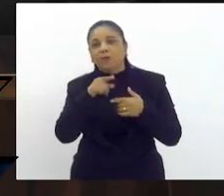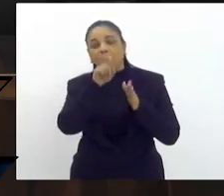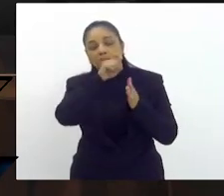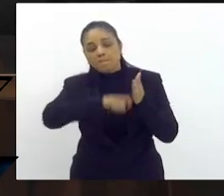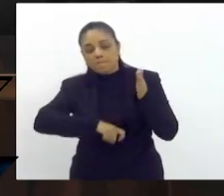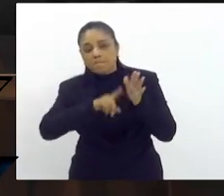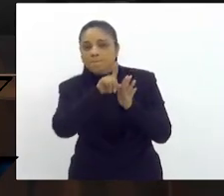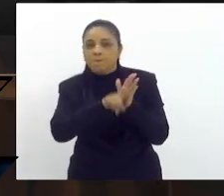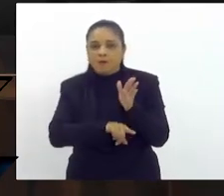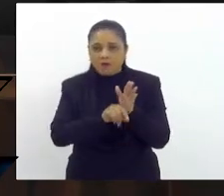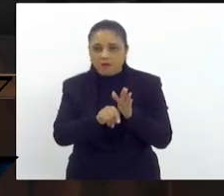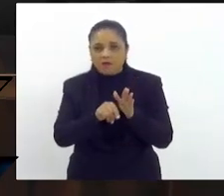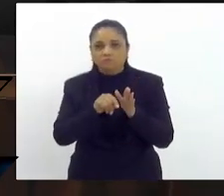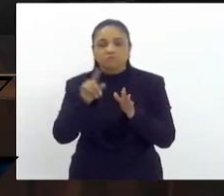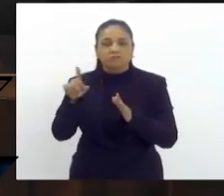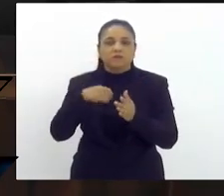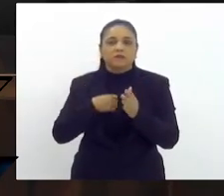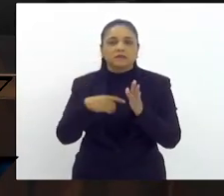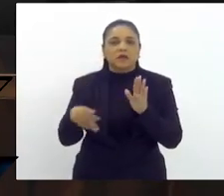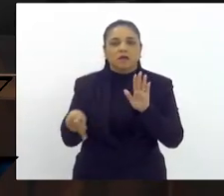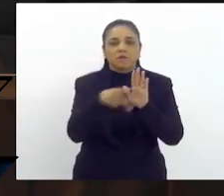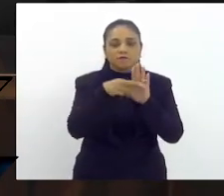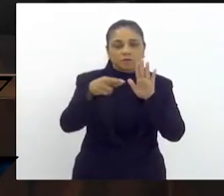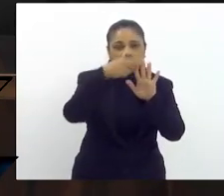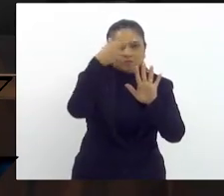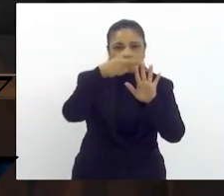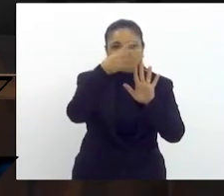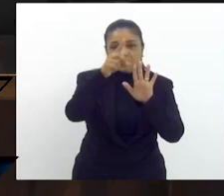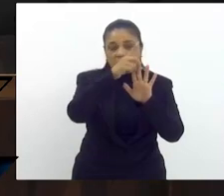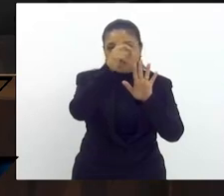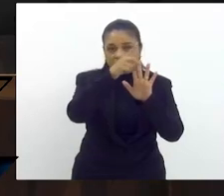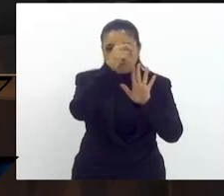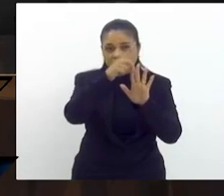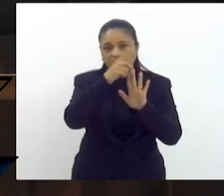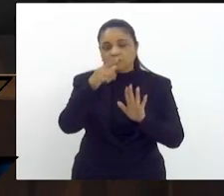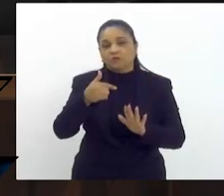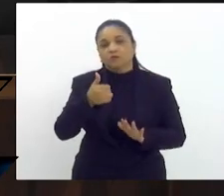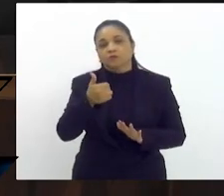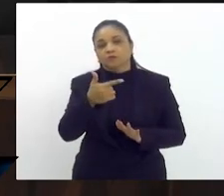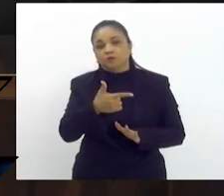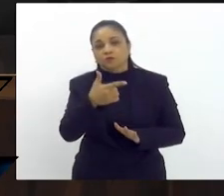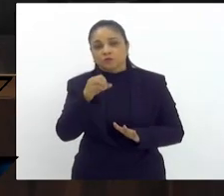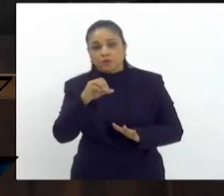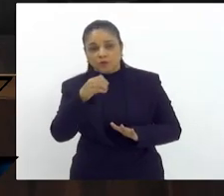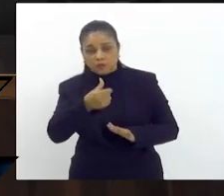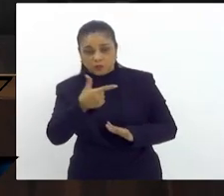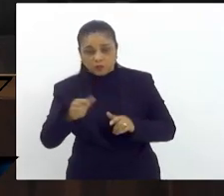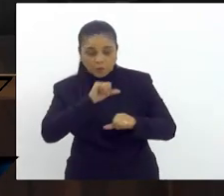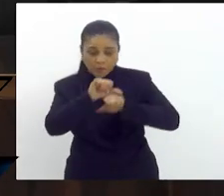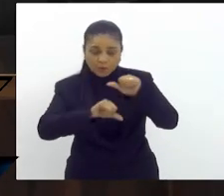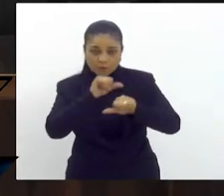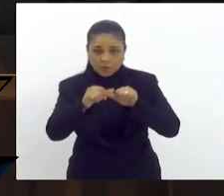de Minas aprovado pelo decreto número 43 de 80 de 13 de dezembro 2002 é alterado pelo decreto também no estado de